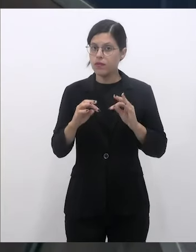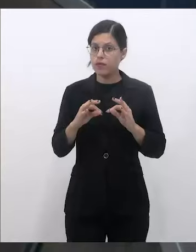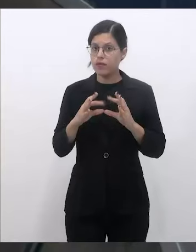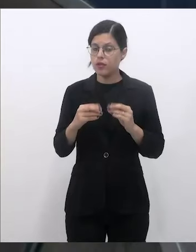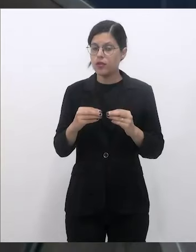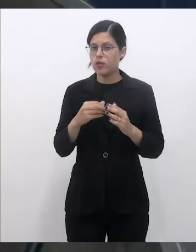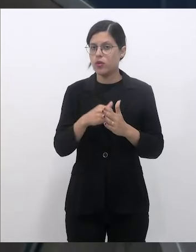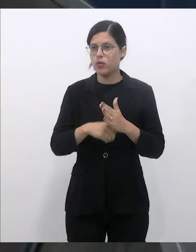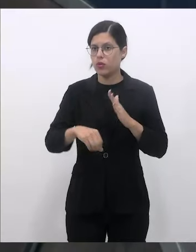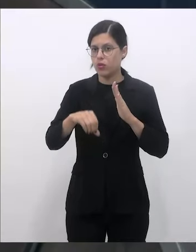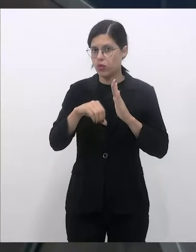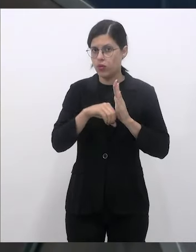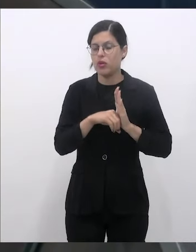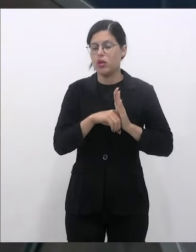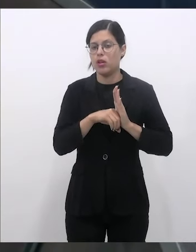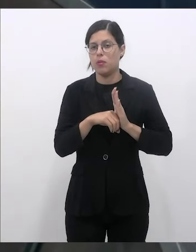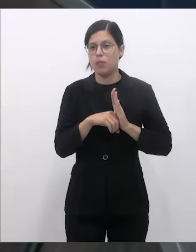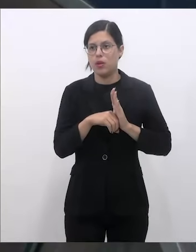todo crime,